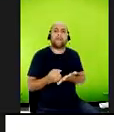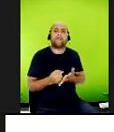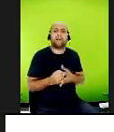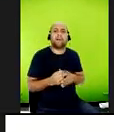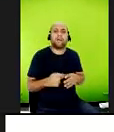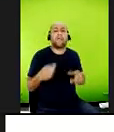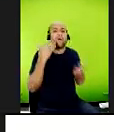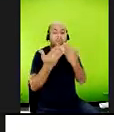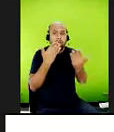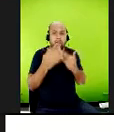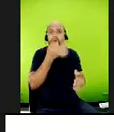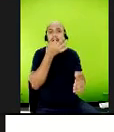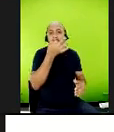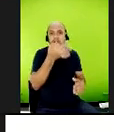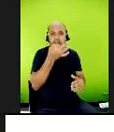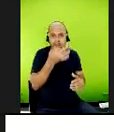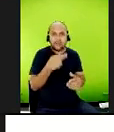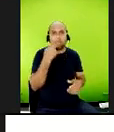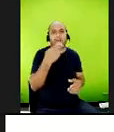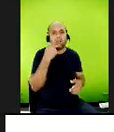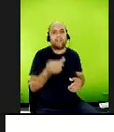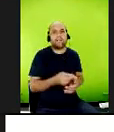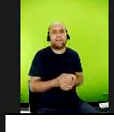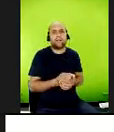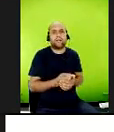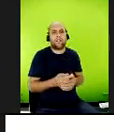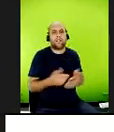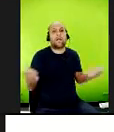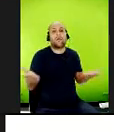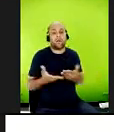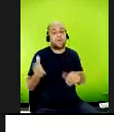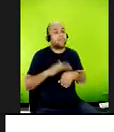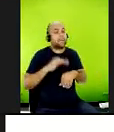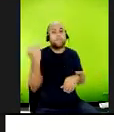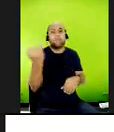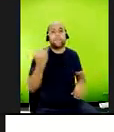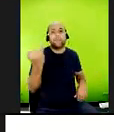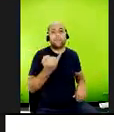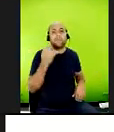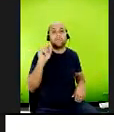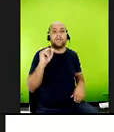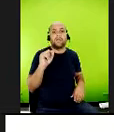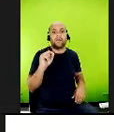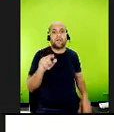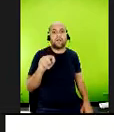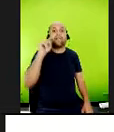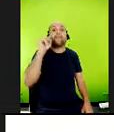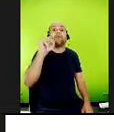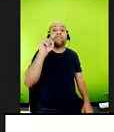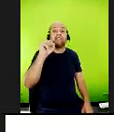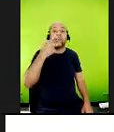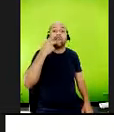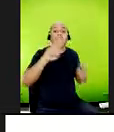as opiniões estão sendo ditas e agora vamos mais importantes o que é que você tá dizendo sobre